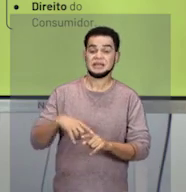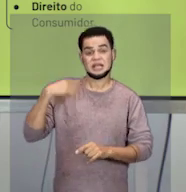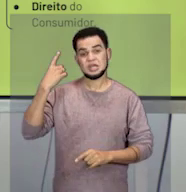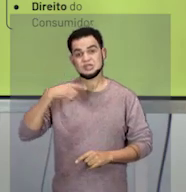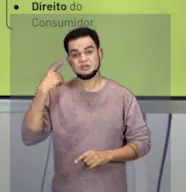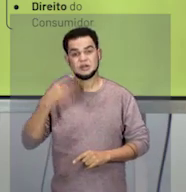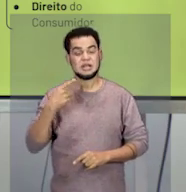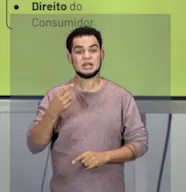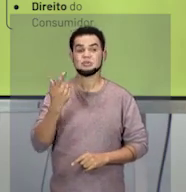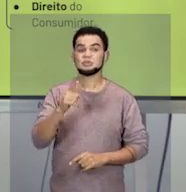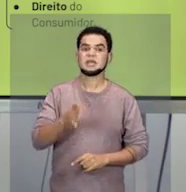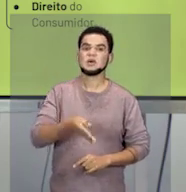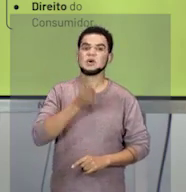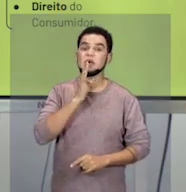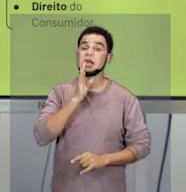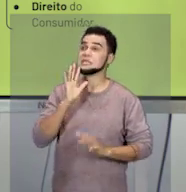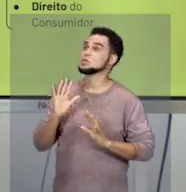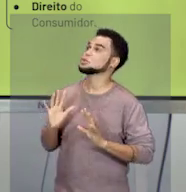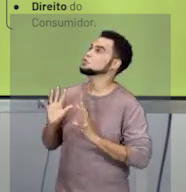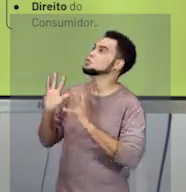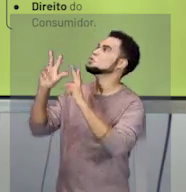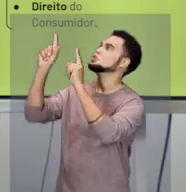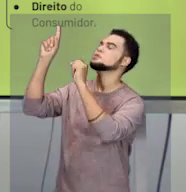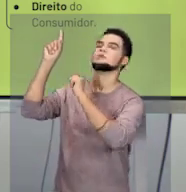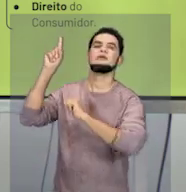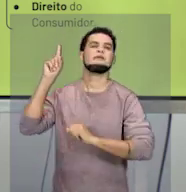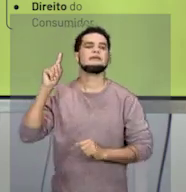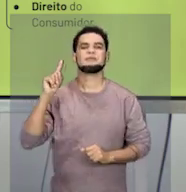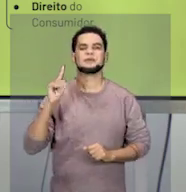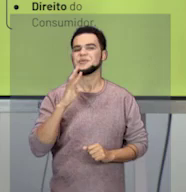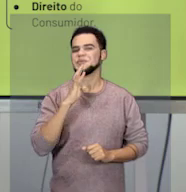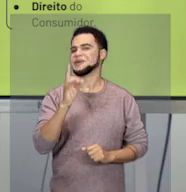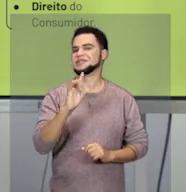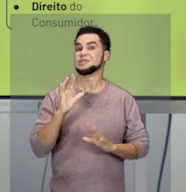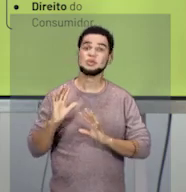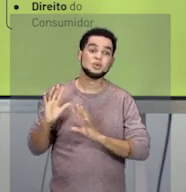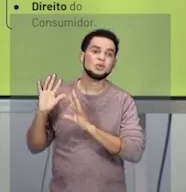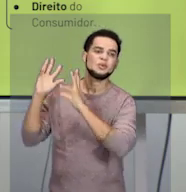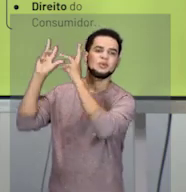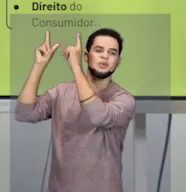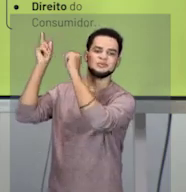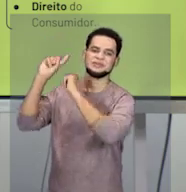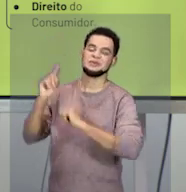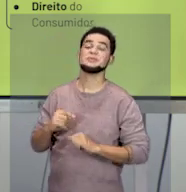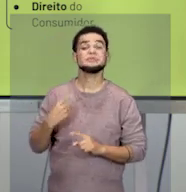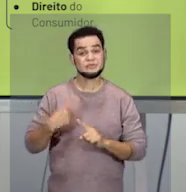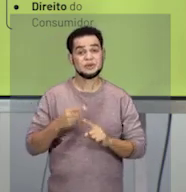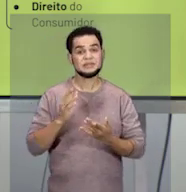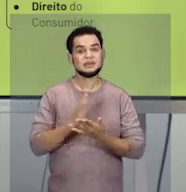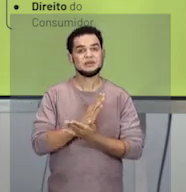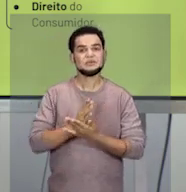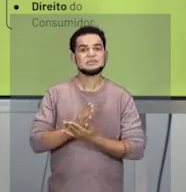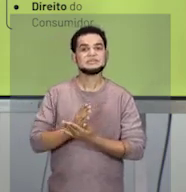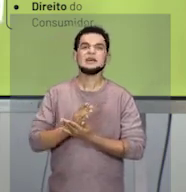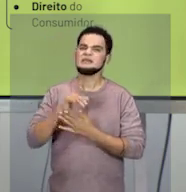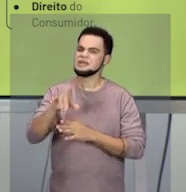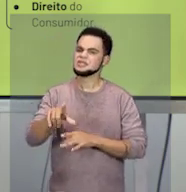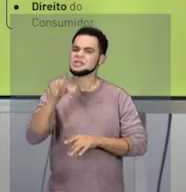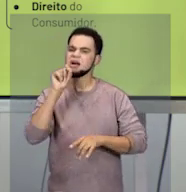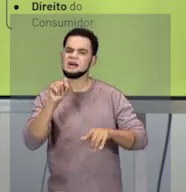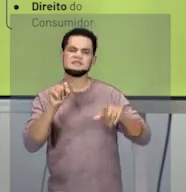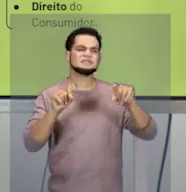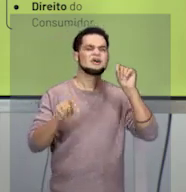têm conhecimento de tudo isso daí. Porque quem faz direito se especializa em direito empresarial, ou em